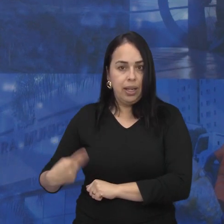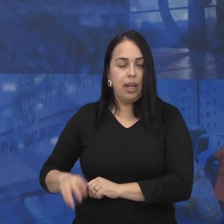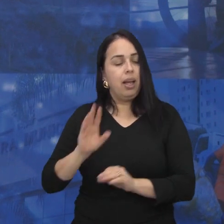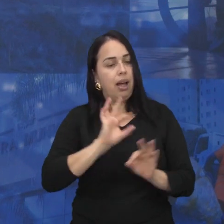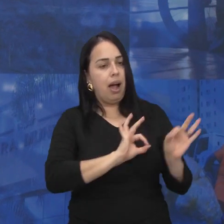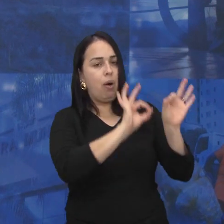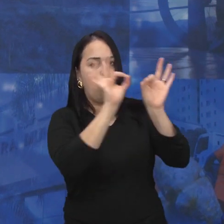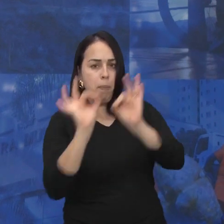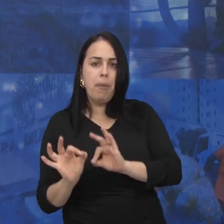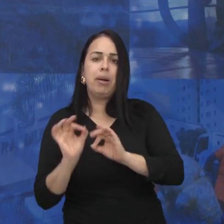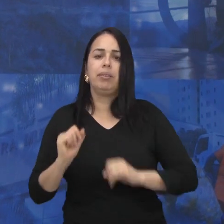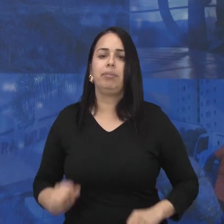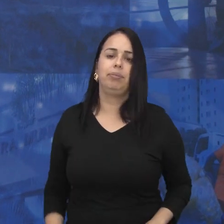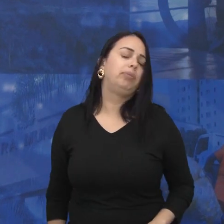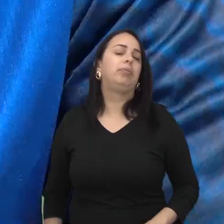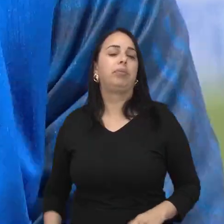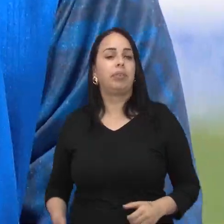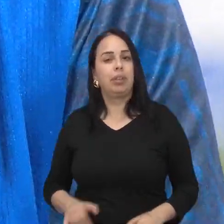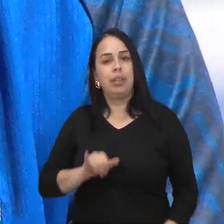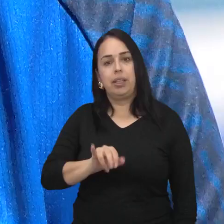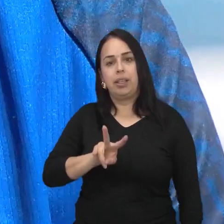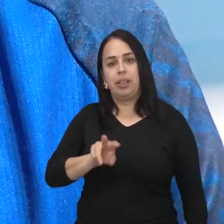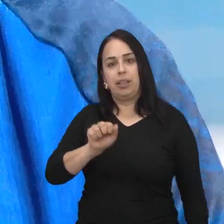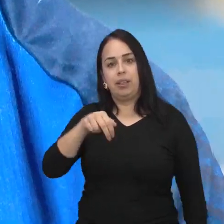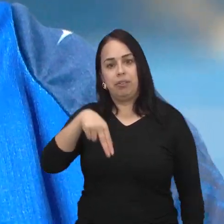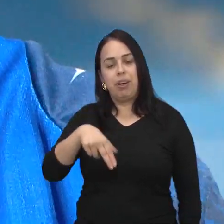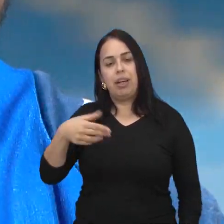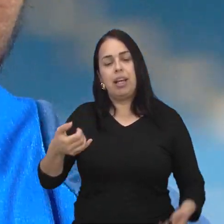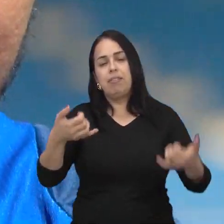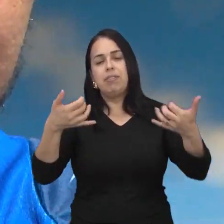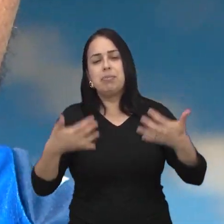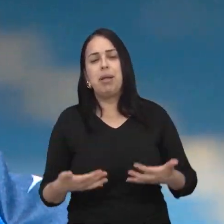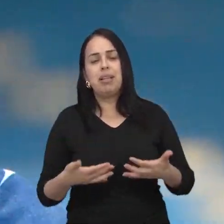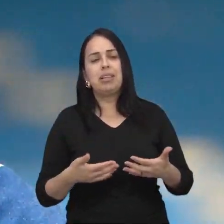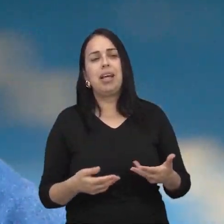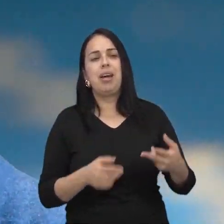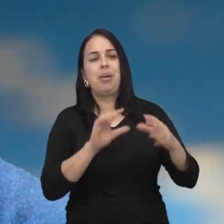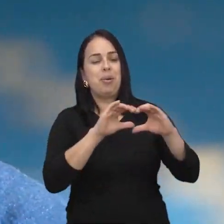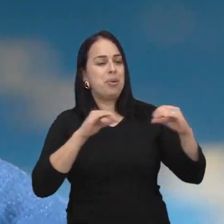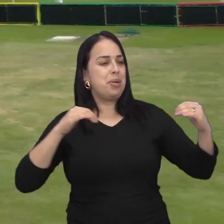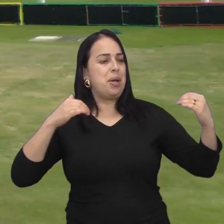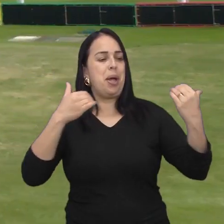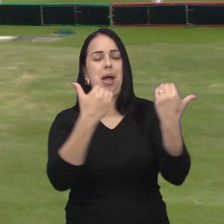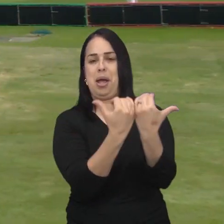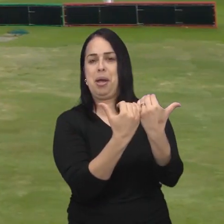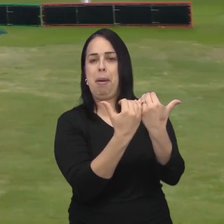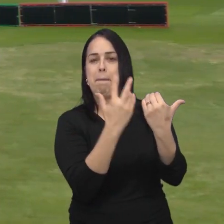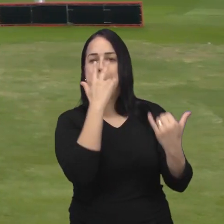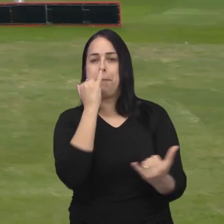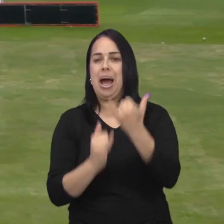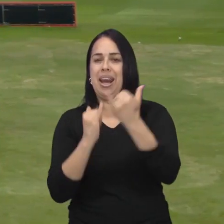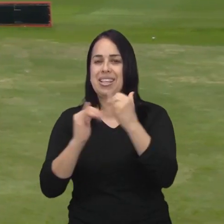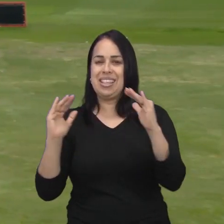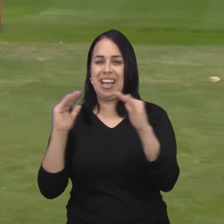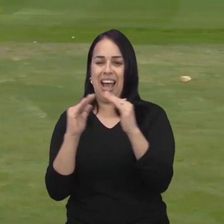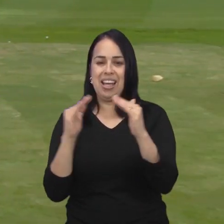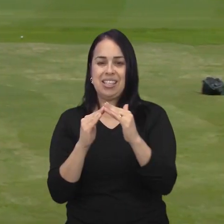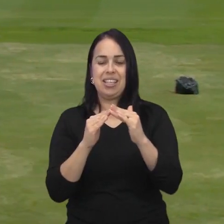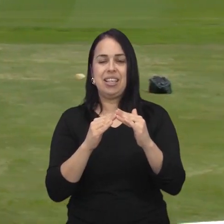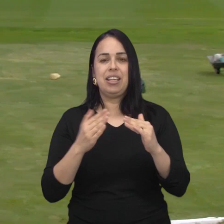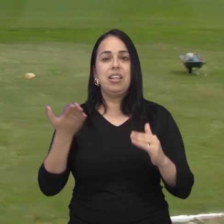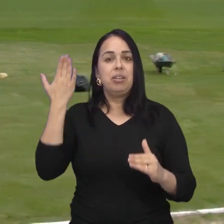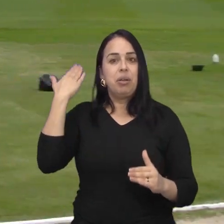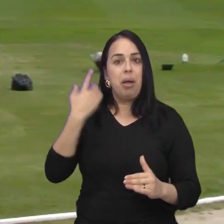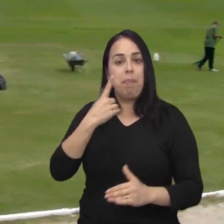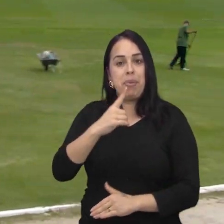Câmara acompanha esse processo. O Ivan chama o Martins Pereira de segunda casa. O estádio recebe os Jogos do São José